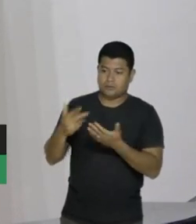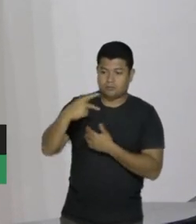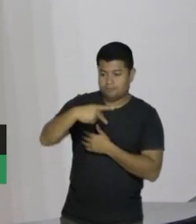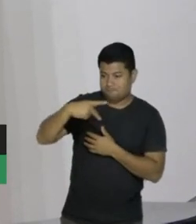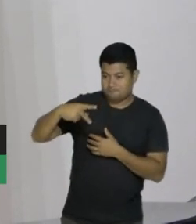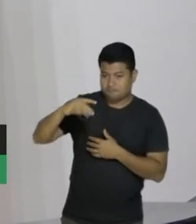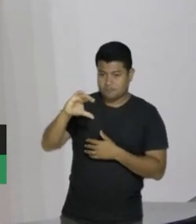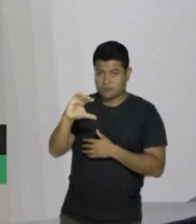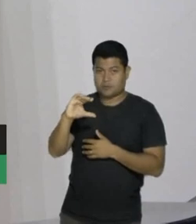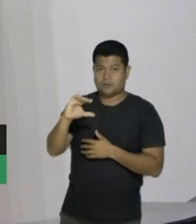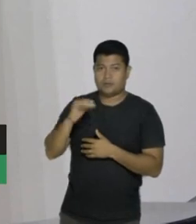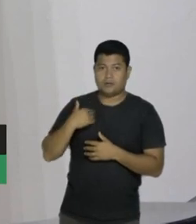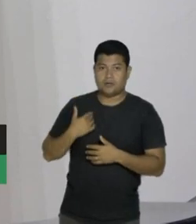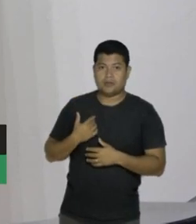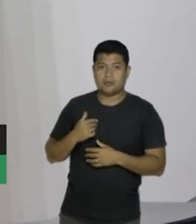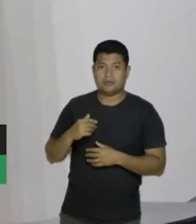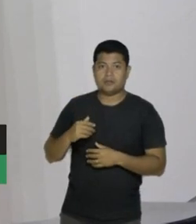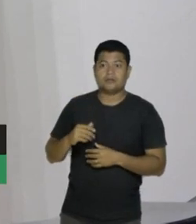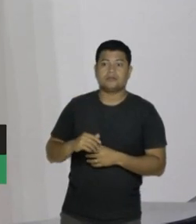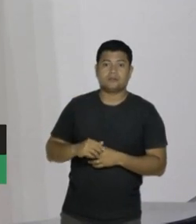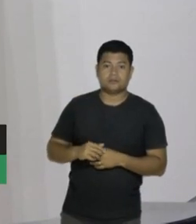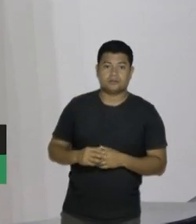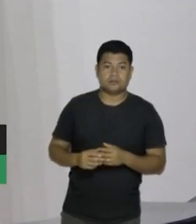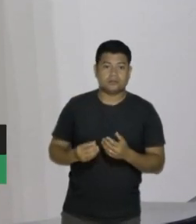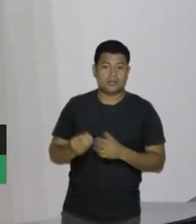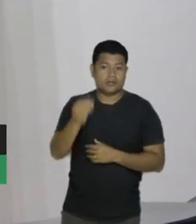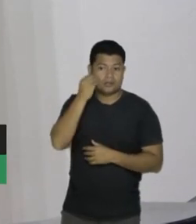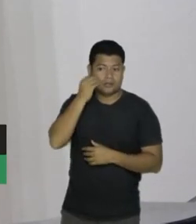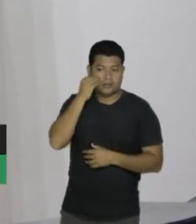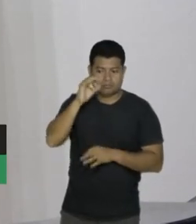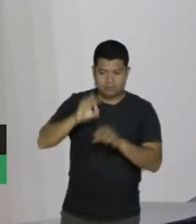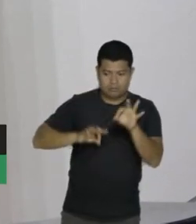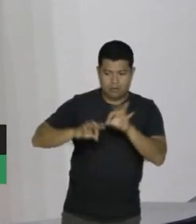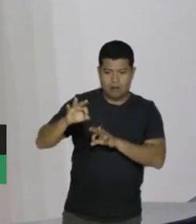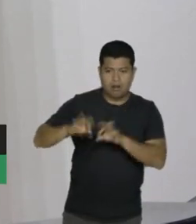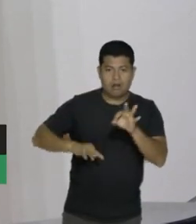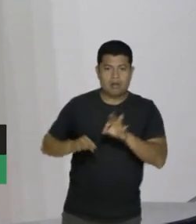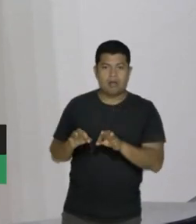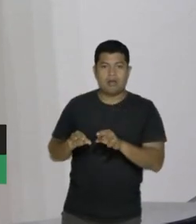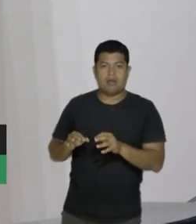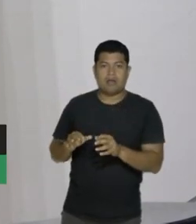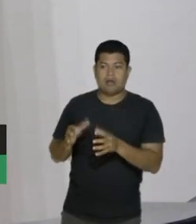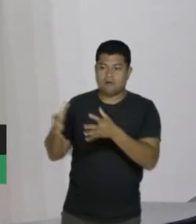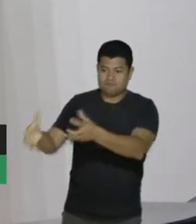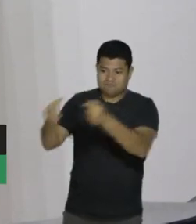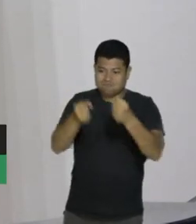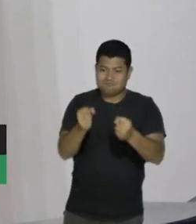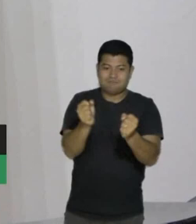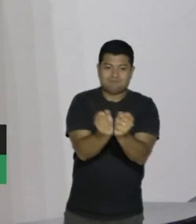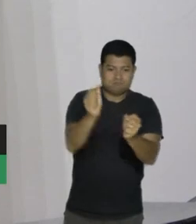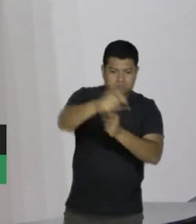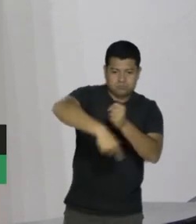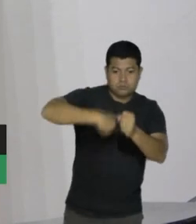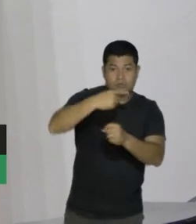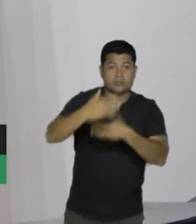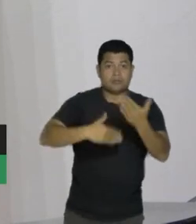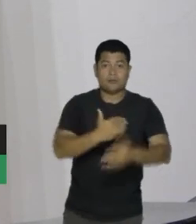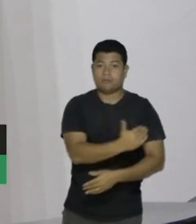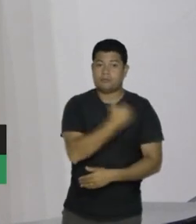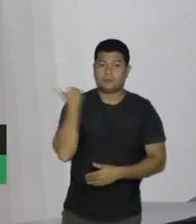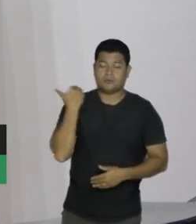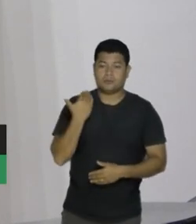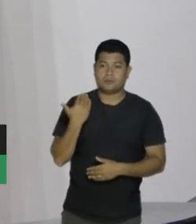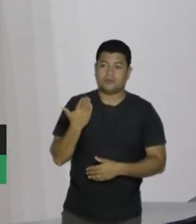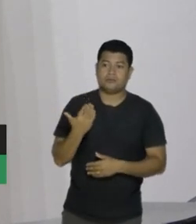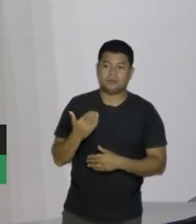planejava matar sequestrar e matar autoridades brasileiras dentre elas os Senador hoje Senador da República